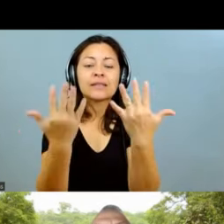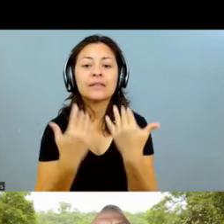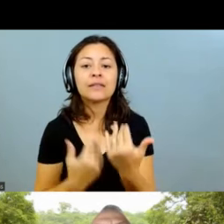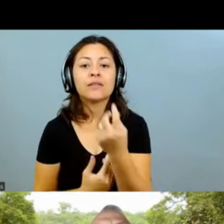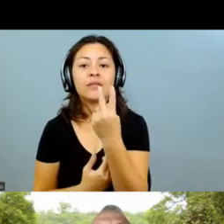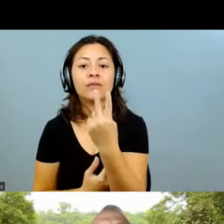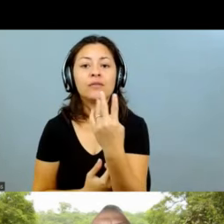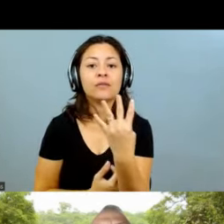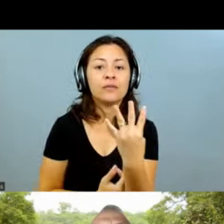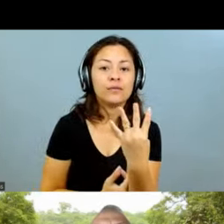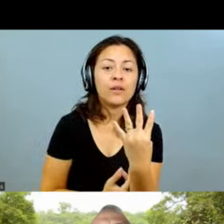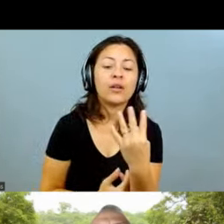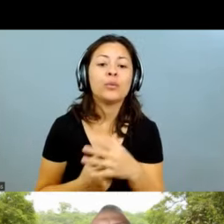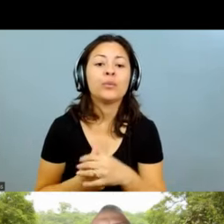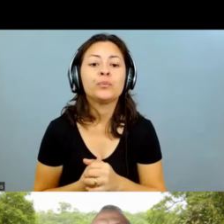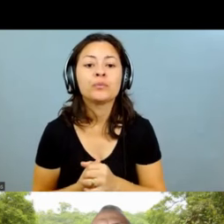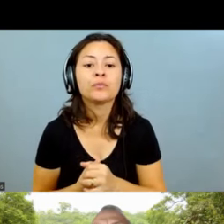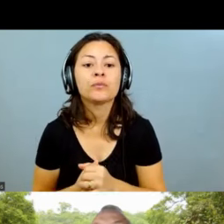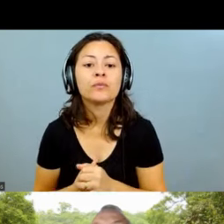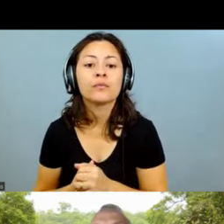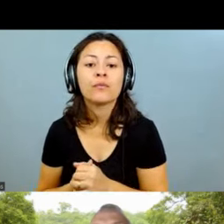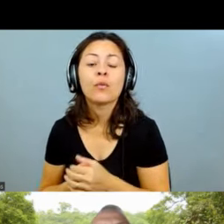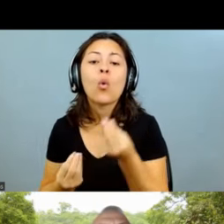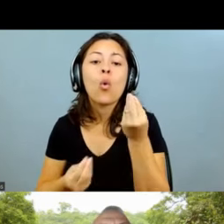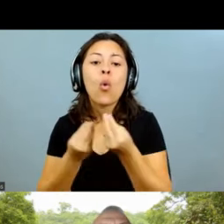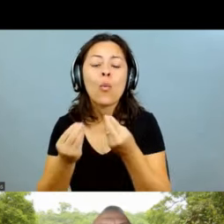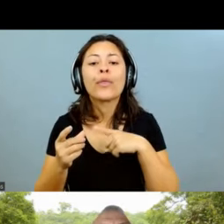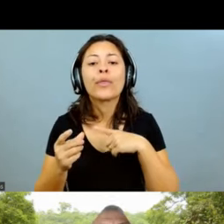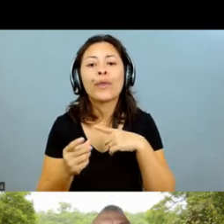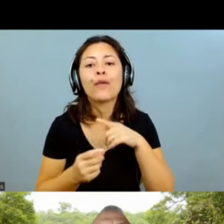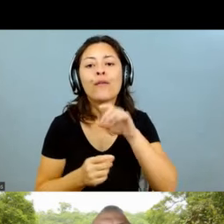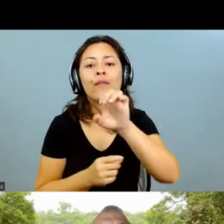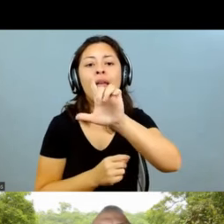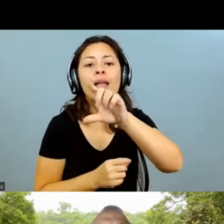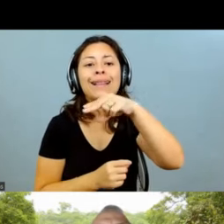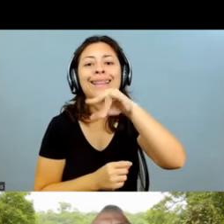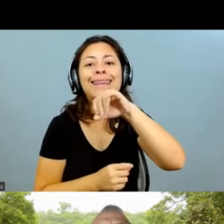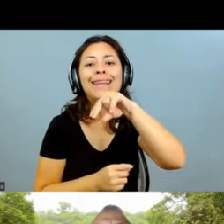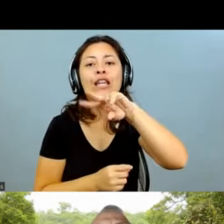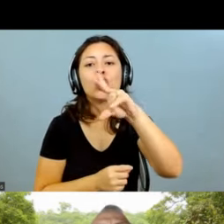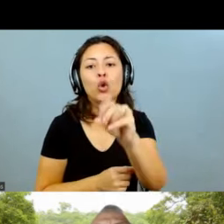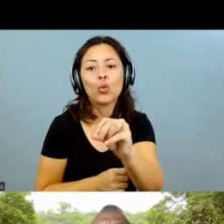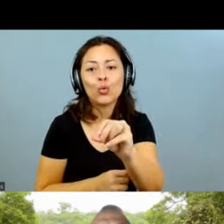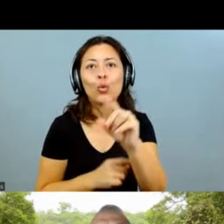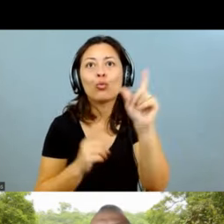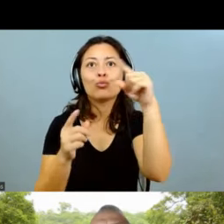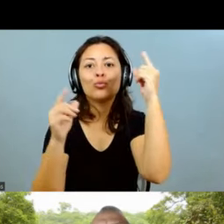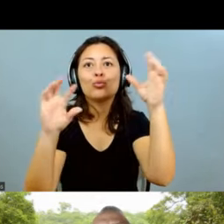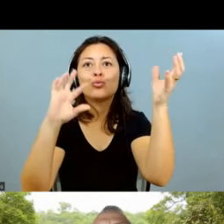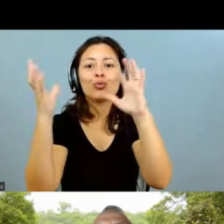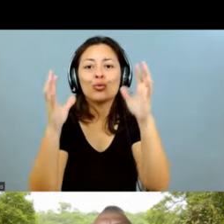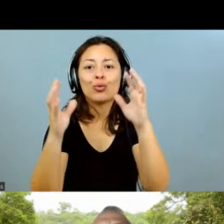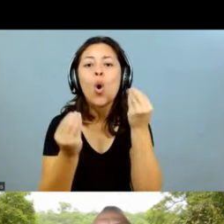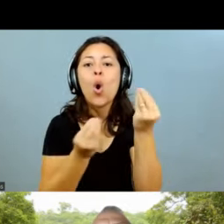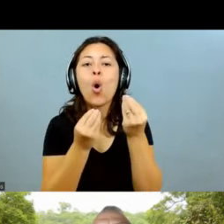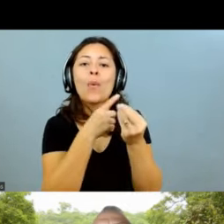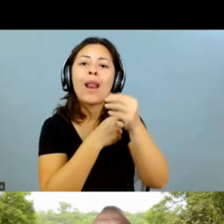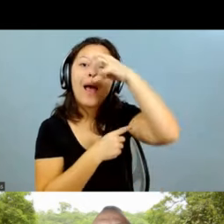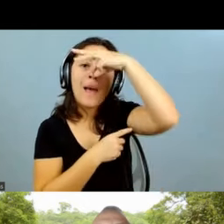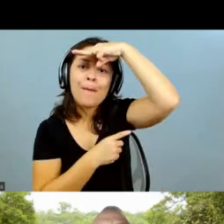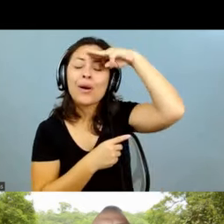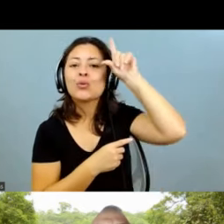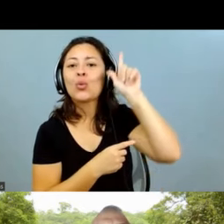safra 2324 foi caracterizada pelo fenômeno Elinho que impactou principalmente o oeste do Mato Grosso região que